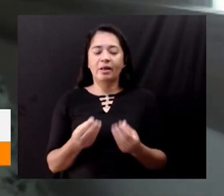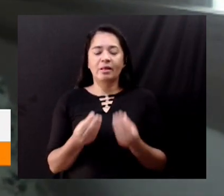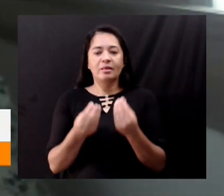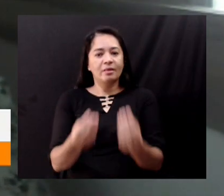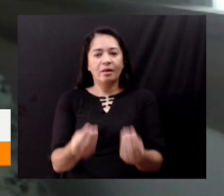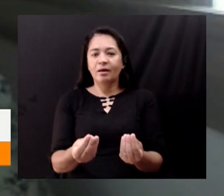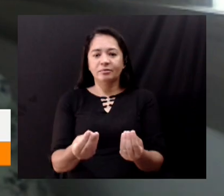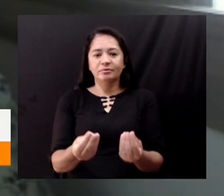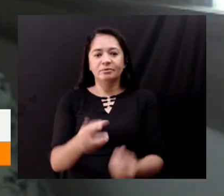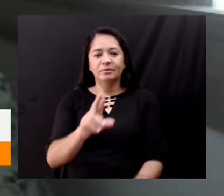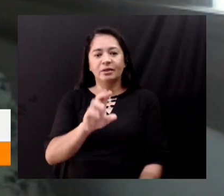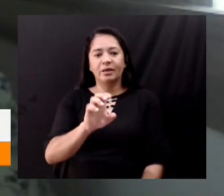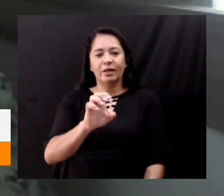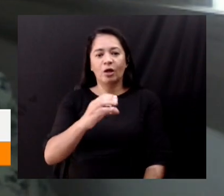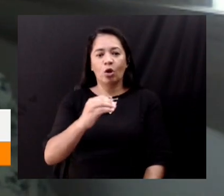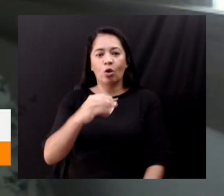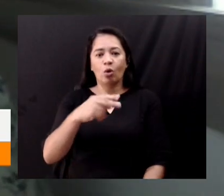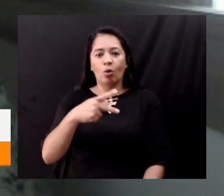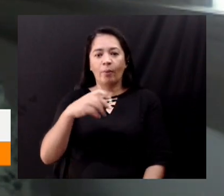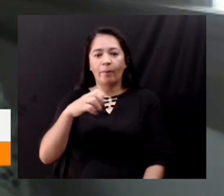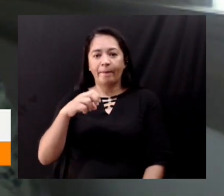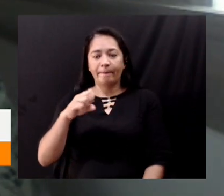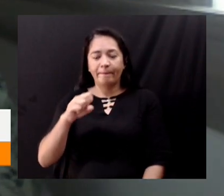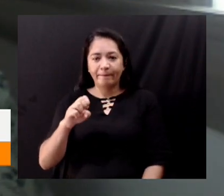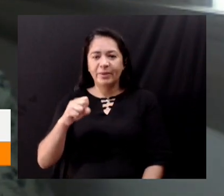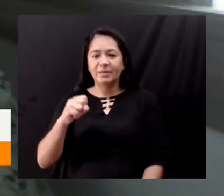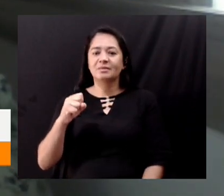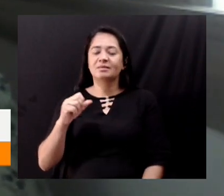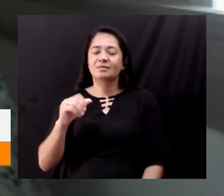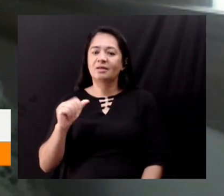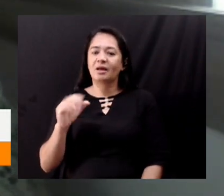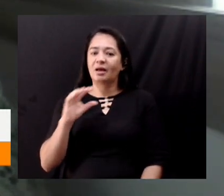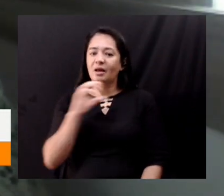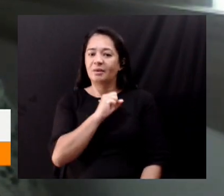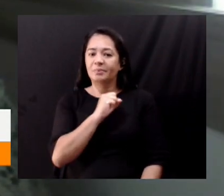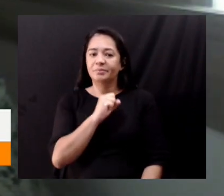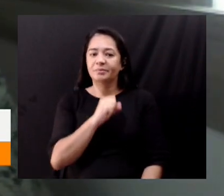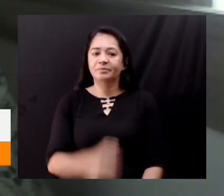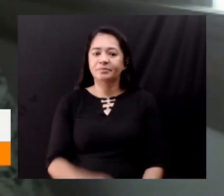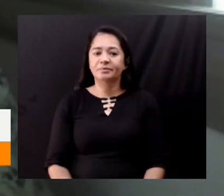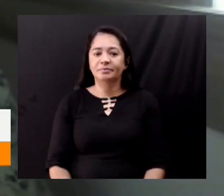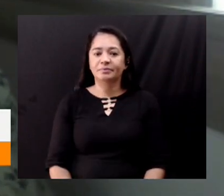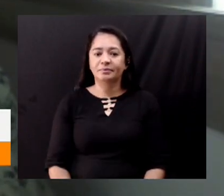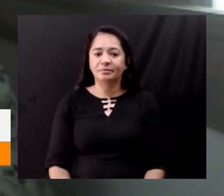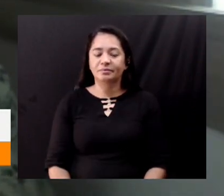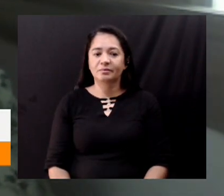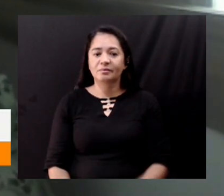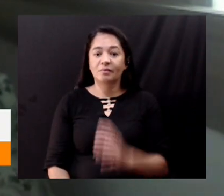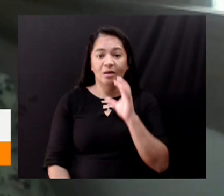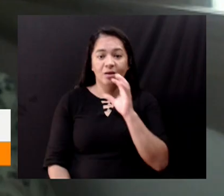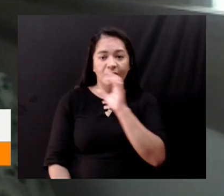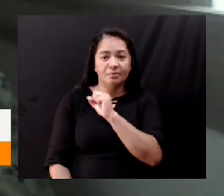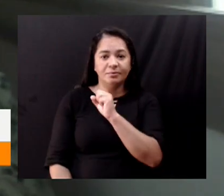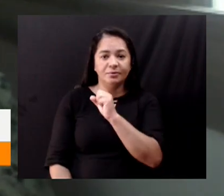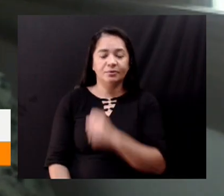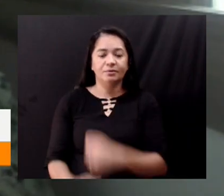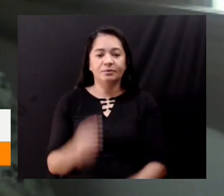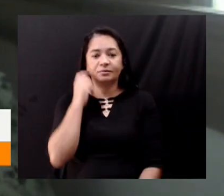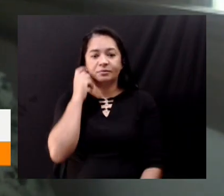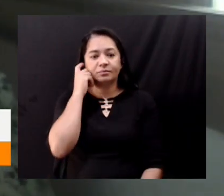é uma recompensa passageira. É uma recompensa imediata que a gente fala. Então, assim, vai ter